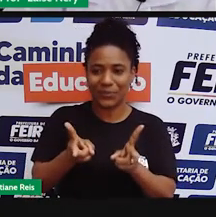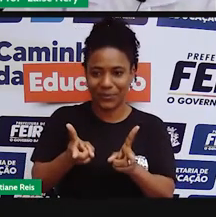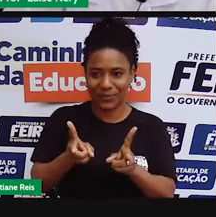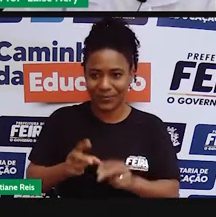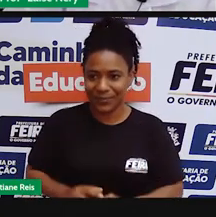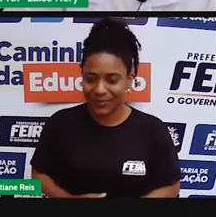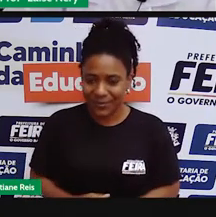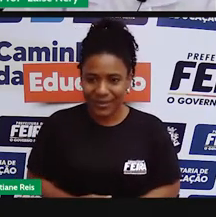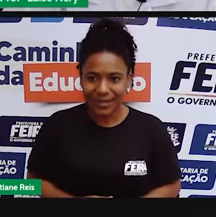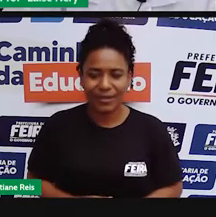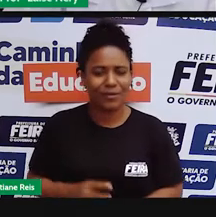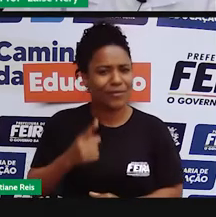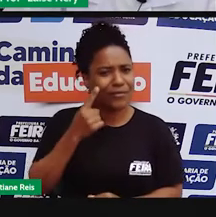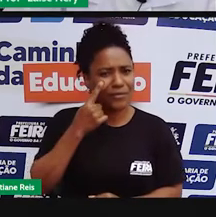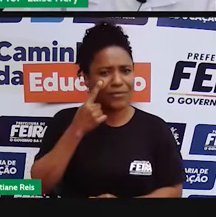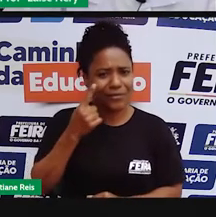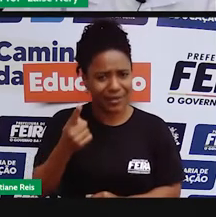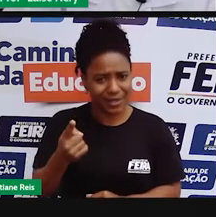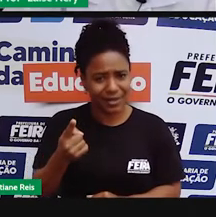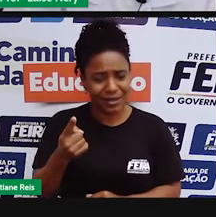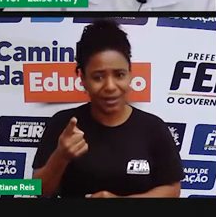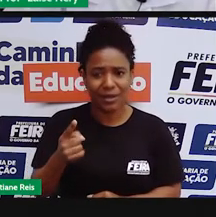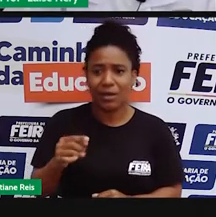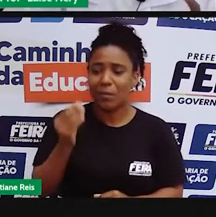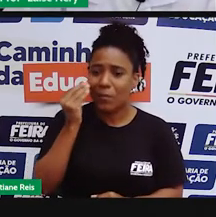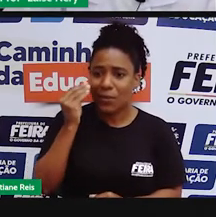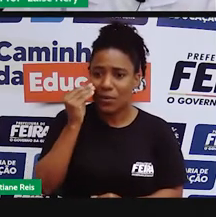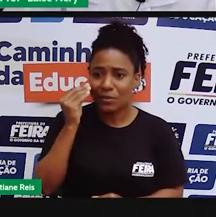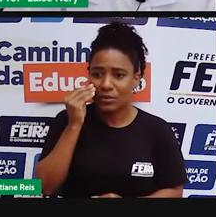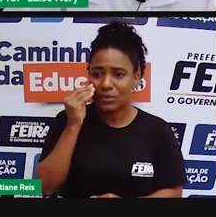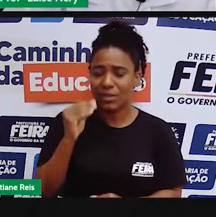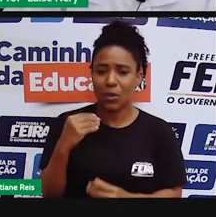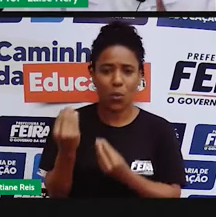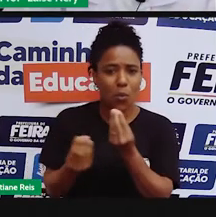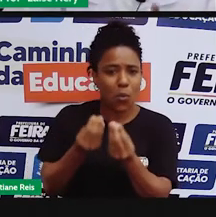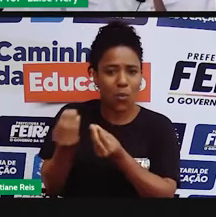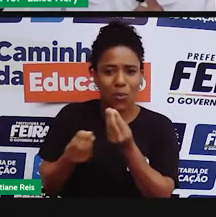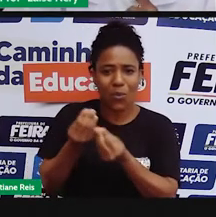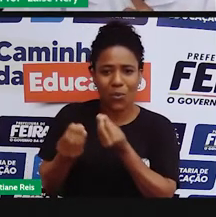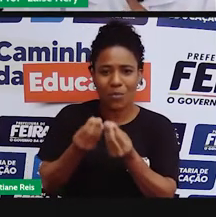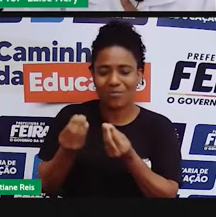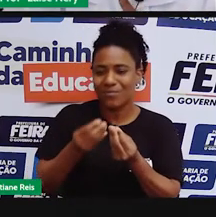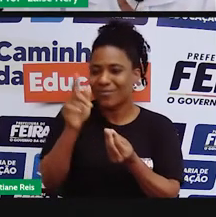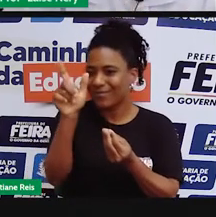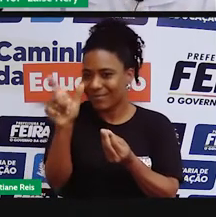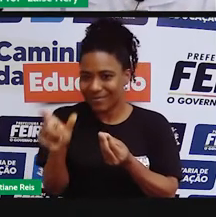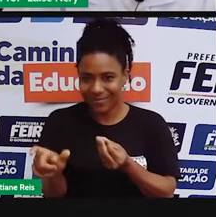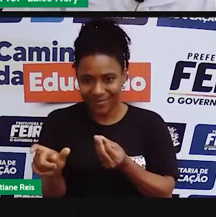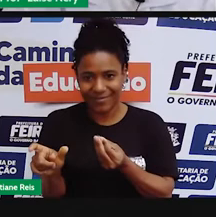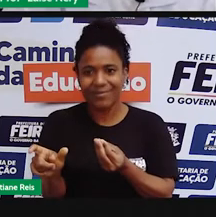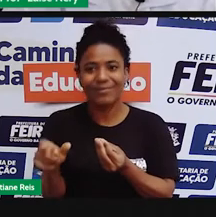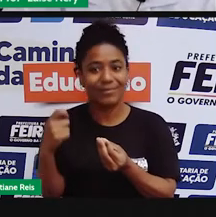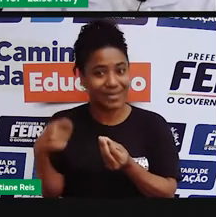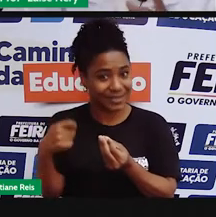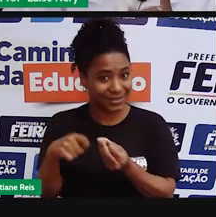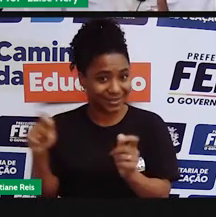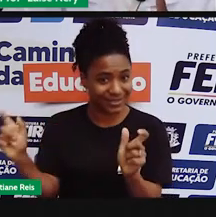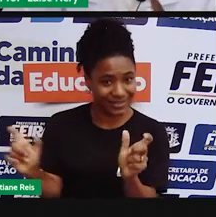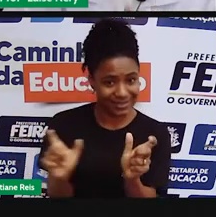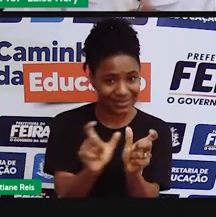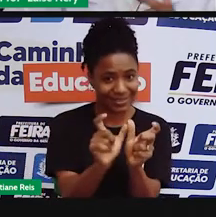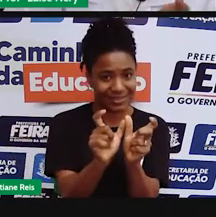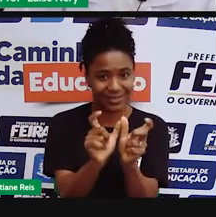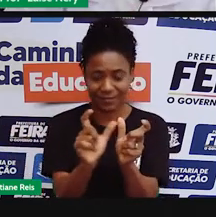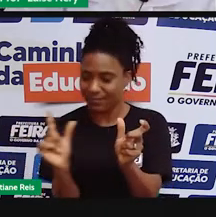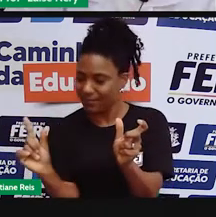O interessante é que esses verbos que expressam estados, eles sempre precisam de um complemento,